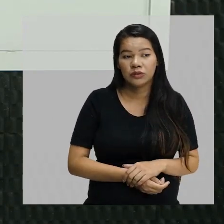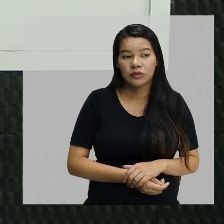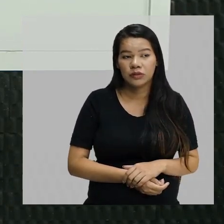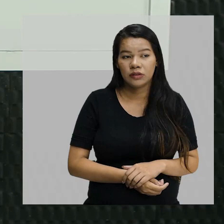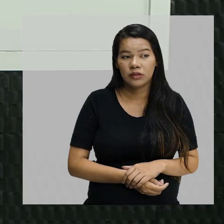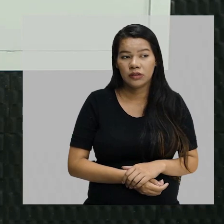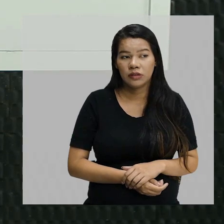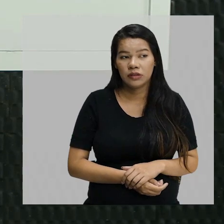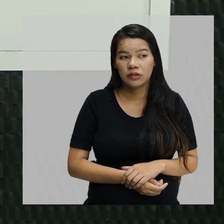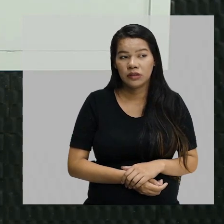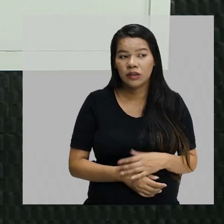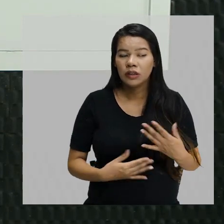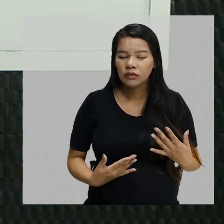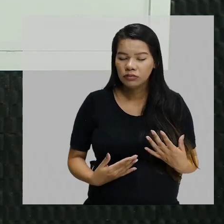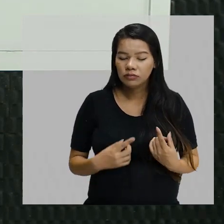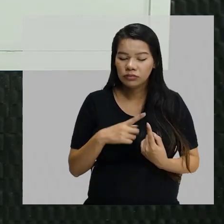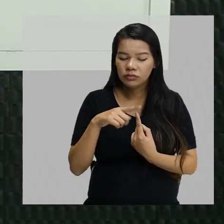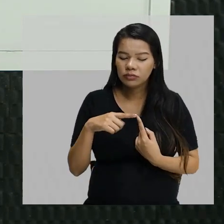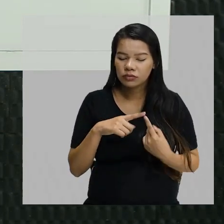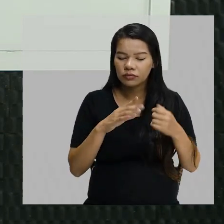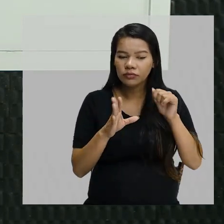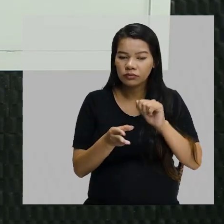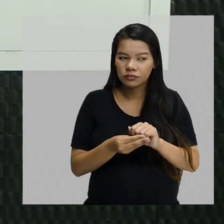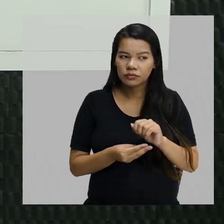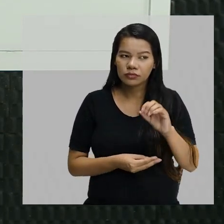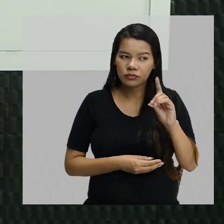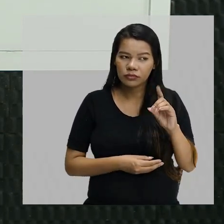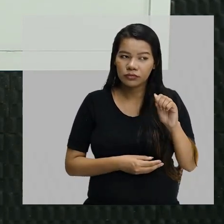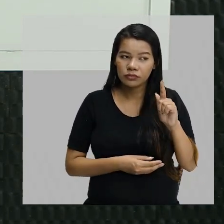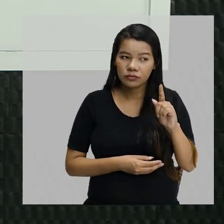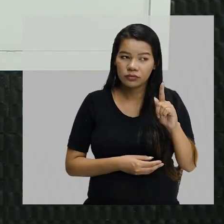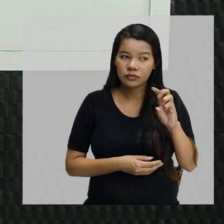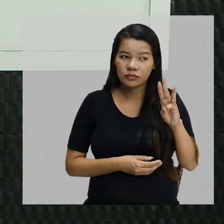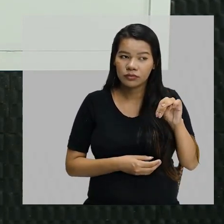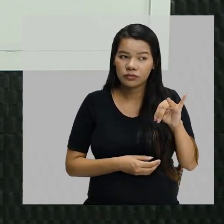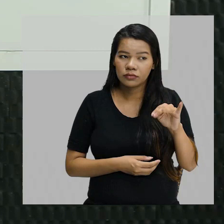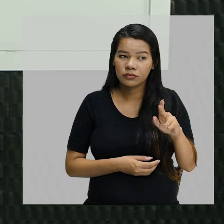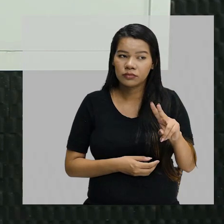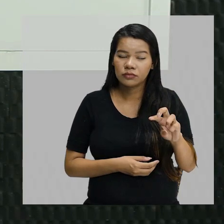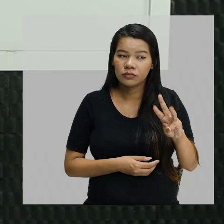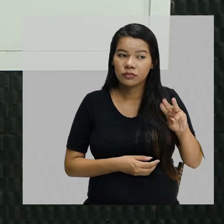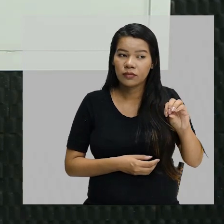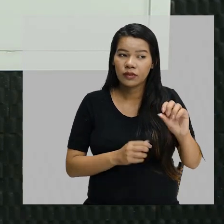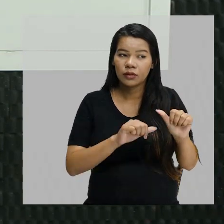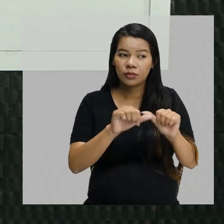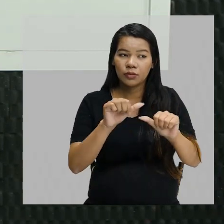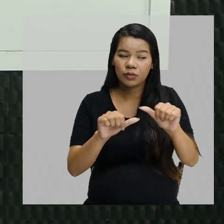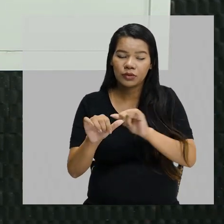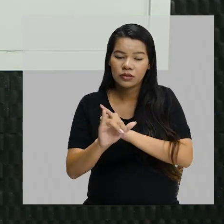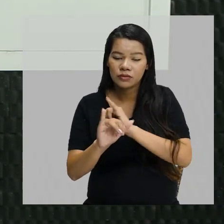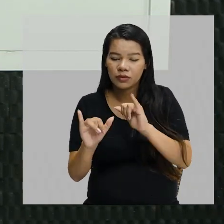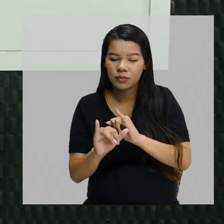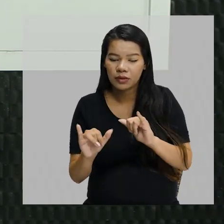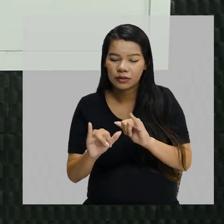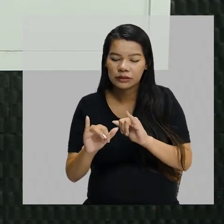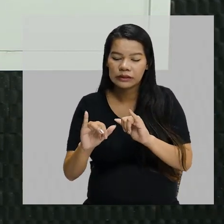então enquanto forma de conhecimento o dogmatismo transforma esses dados certo recolhidos a partir